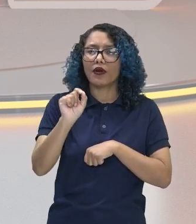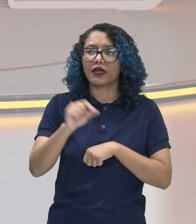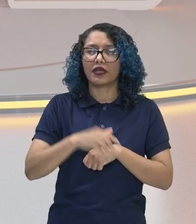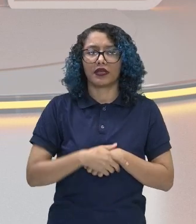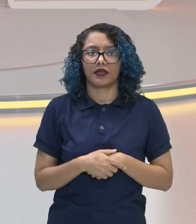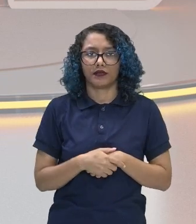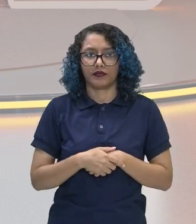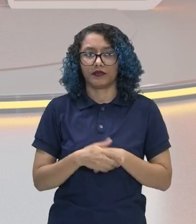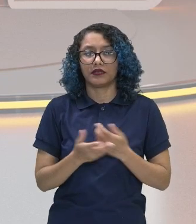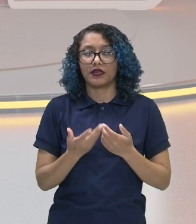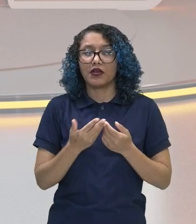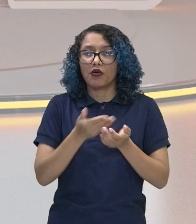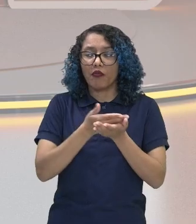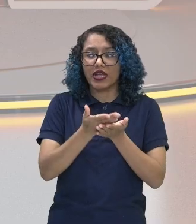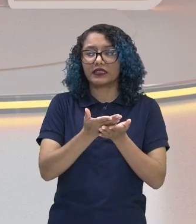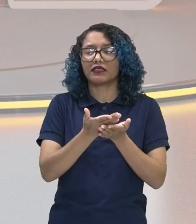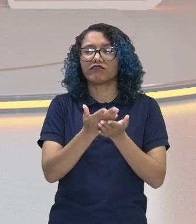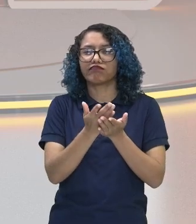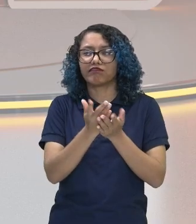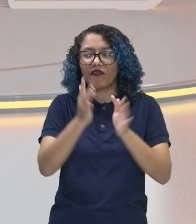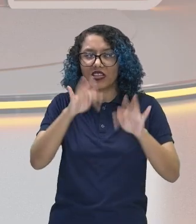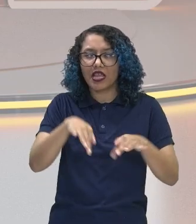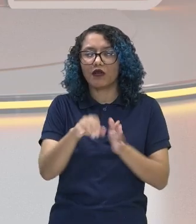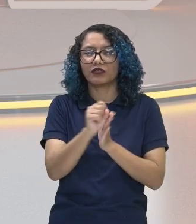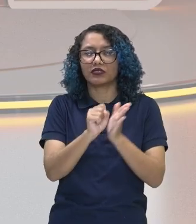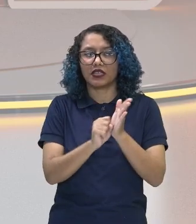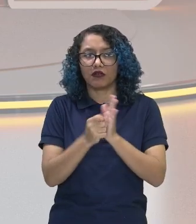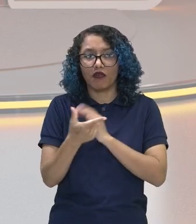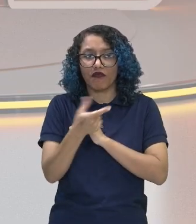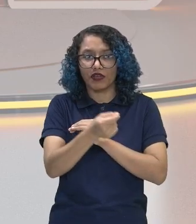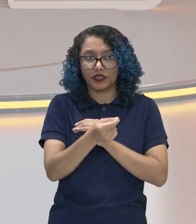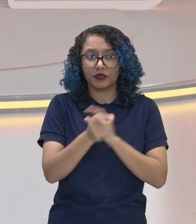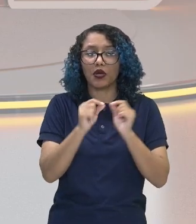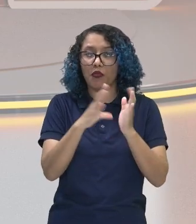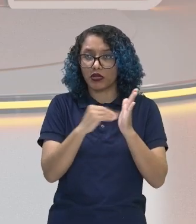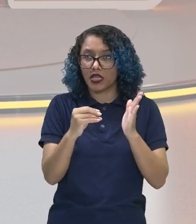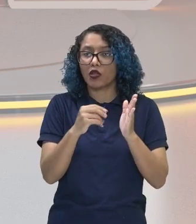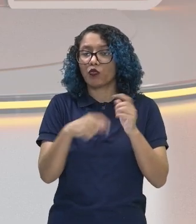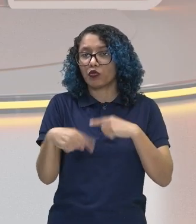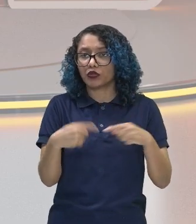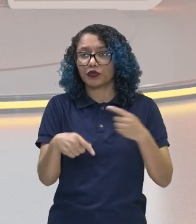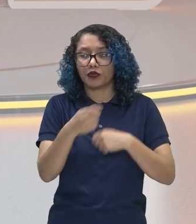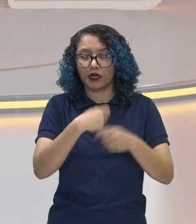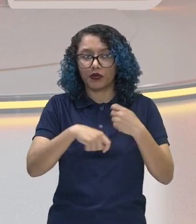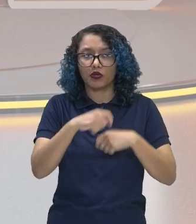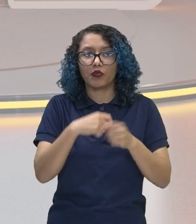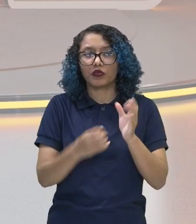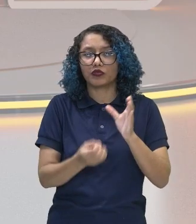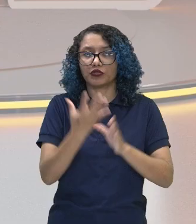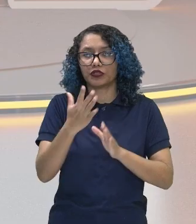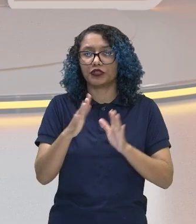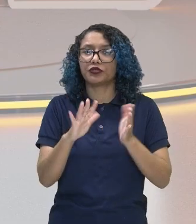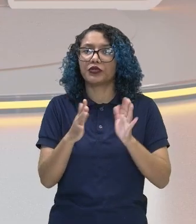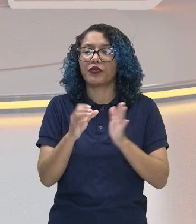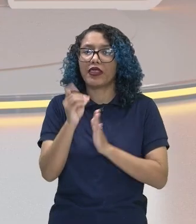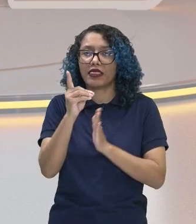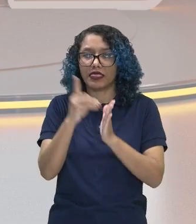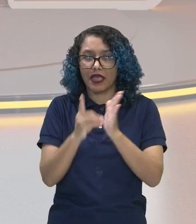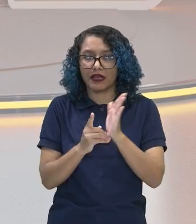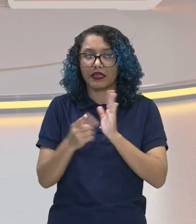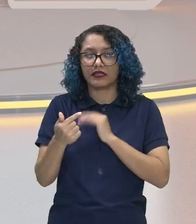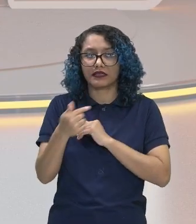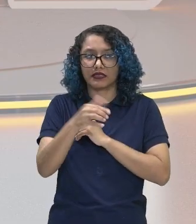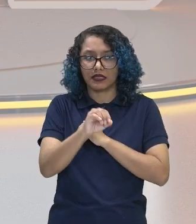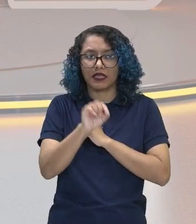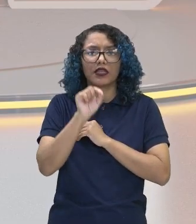século XX, né? É um modelo político-econômico que surgiu a partir da década de 70, né, de 1970,